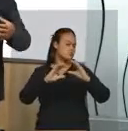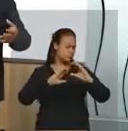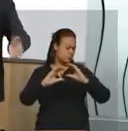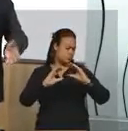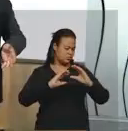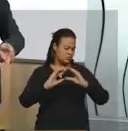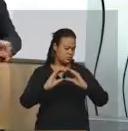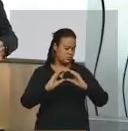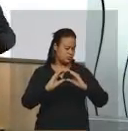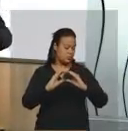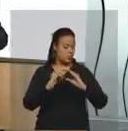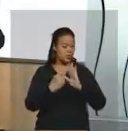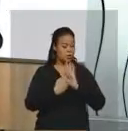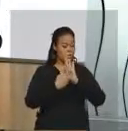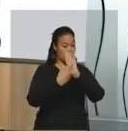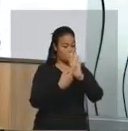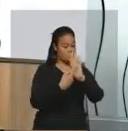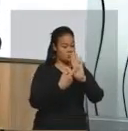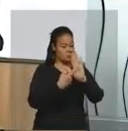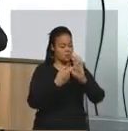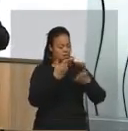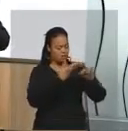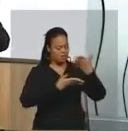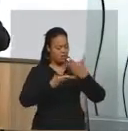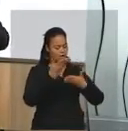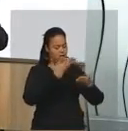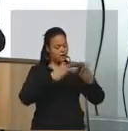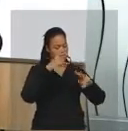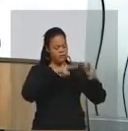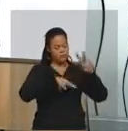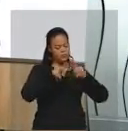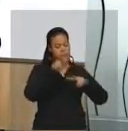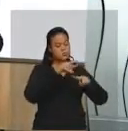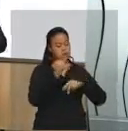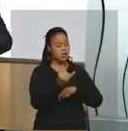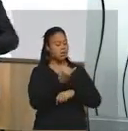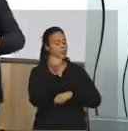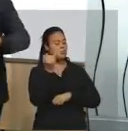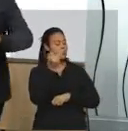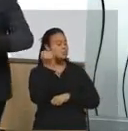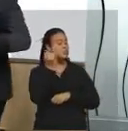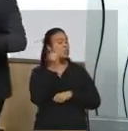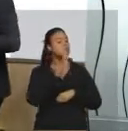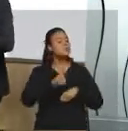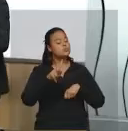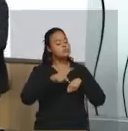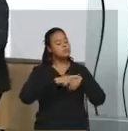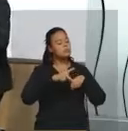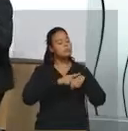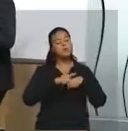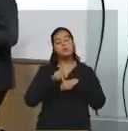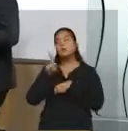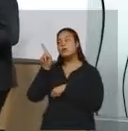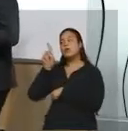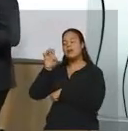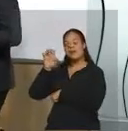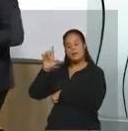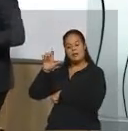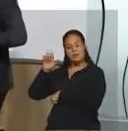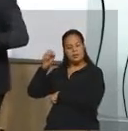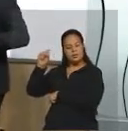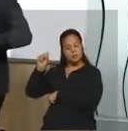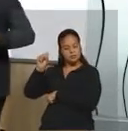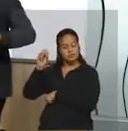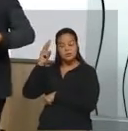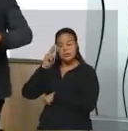nós analisamos aí e vimos a importância do uso do pronome eles neste texto e percebemos lá que ele